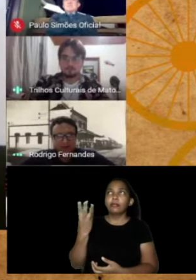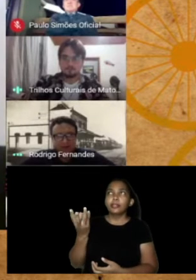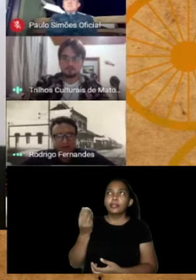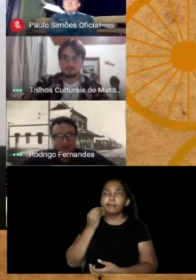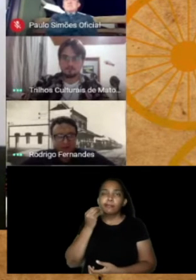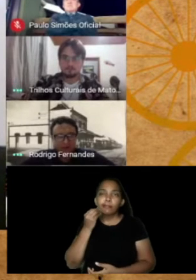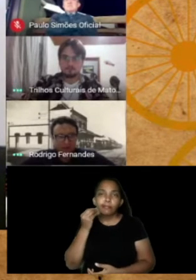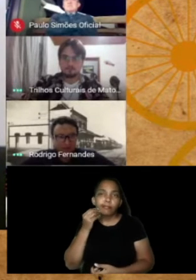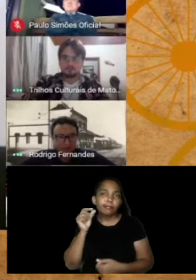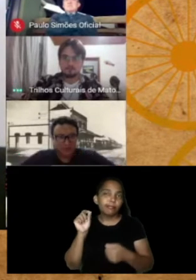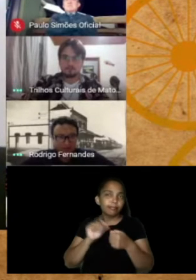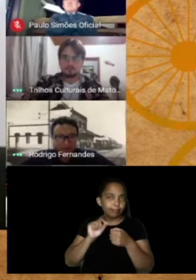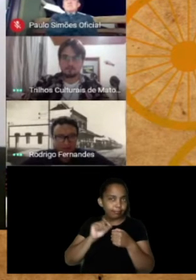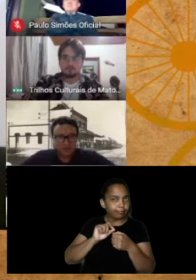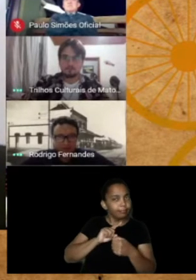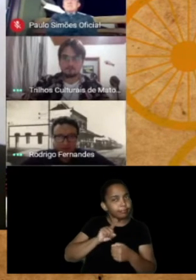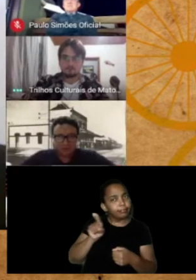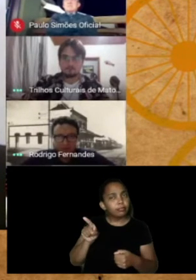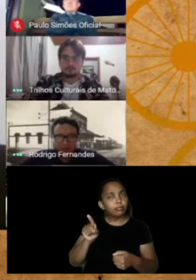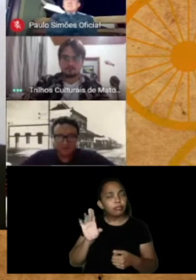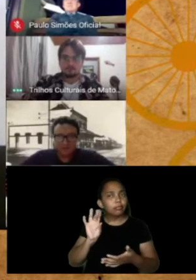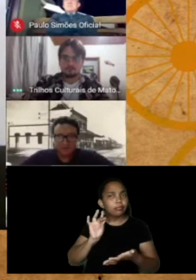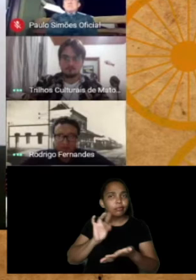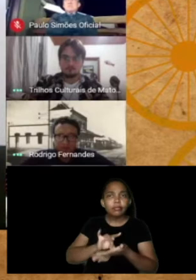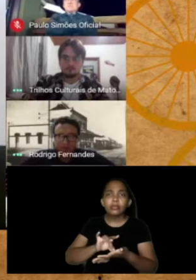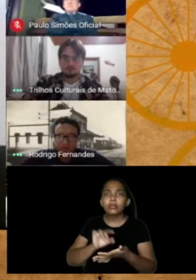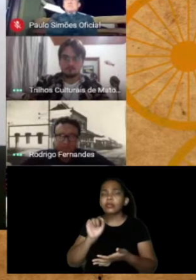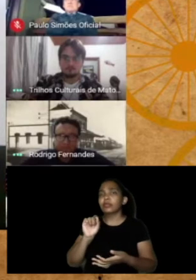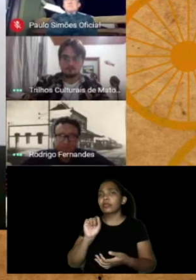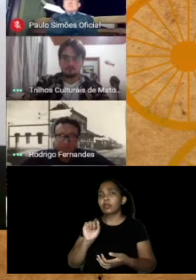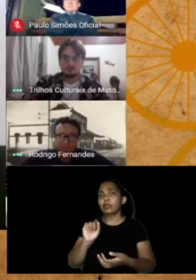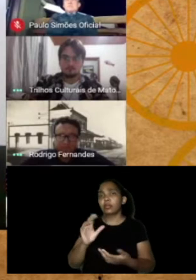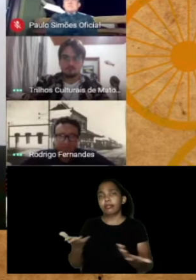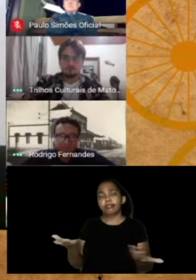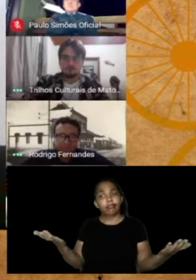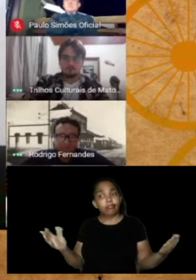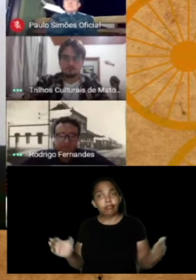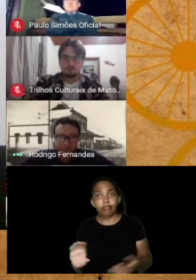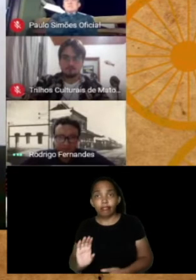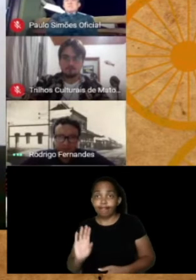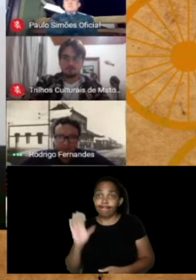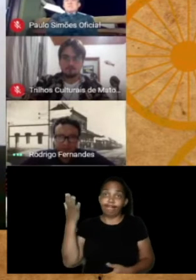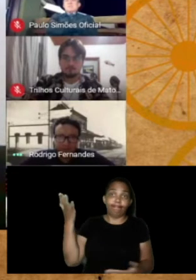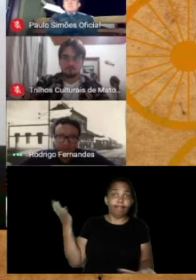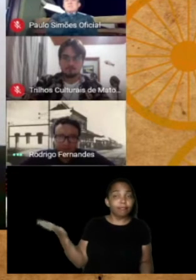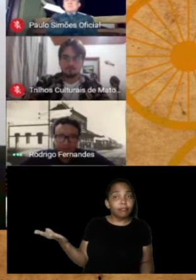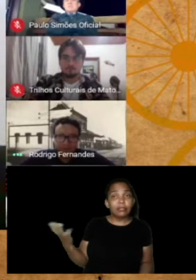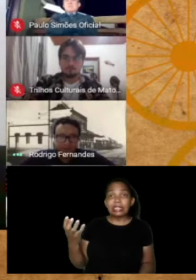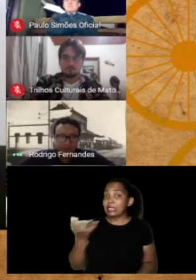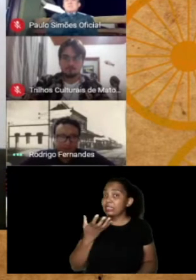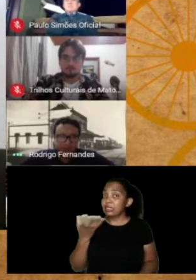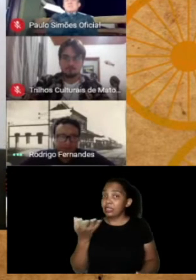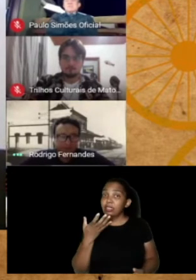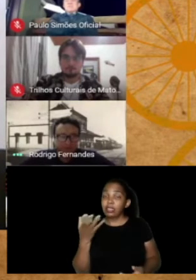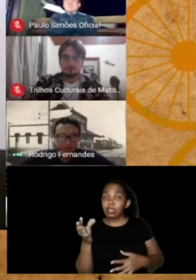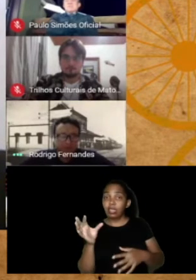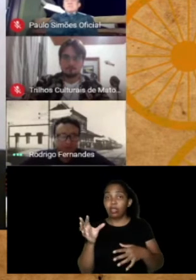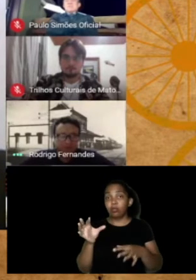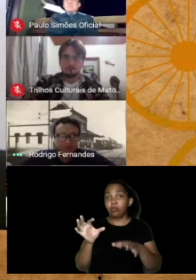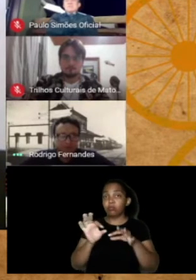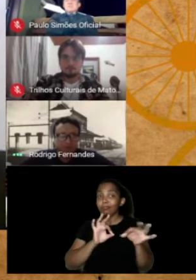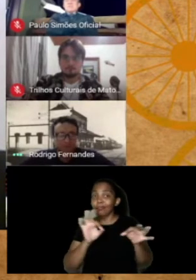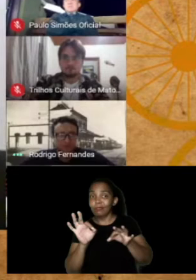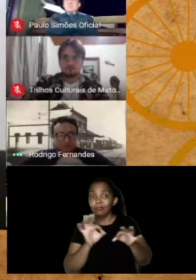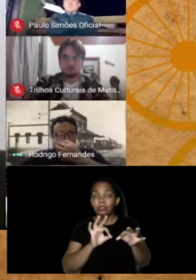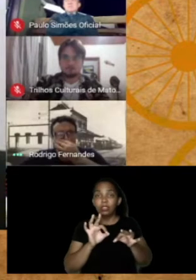fazer ali, na verdade, foi um factoide. Eles quiseram criar um trem